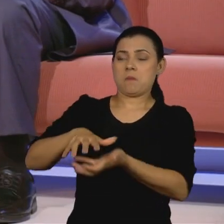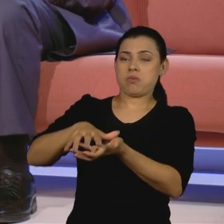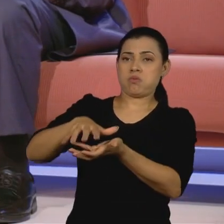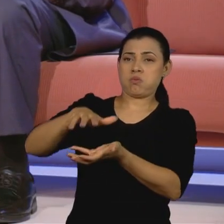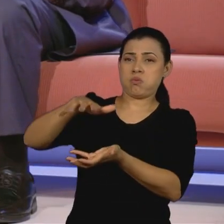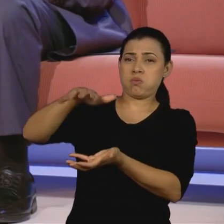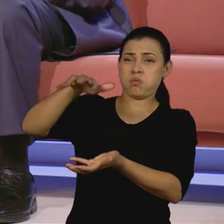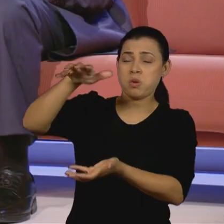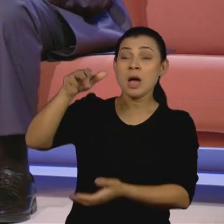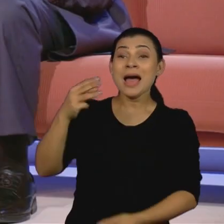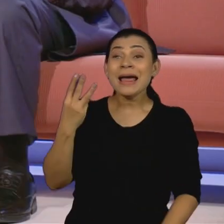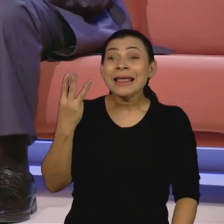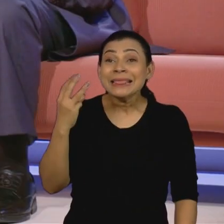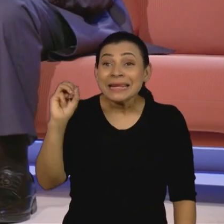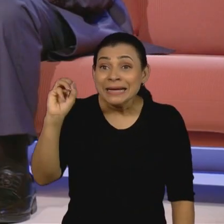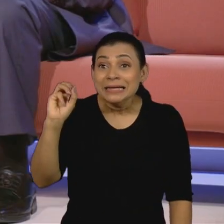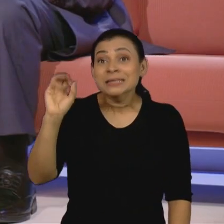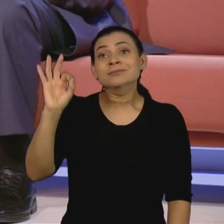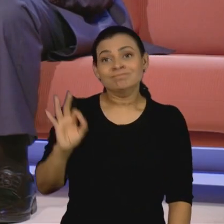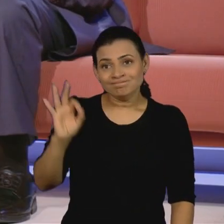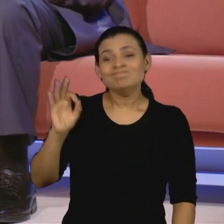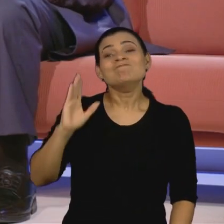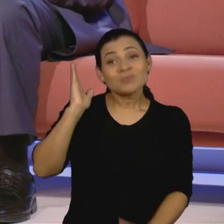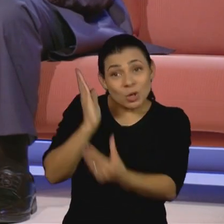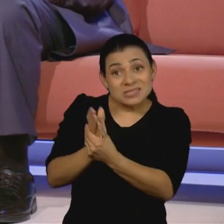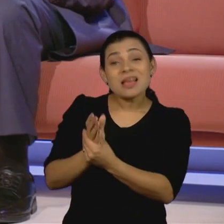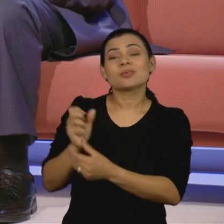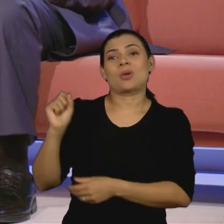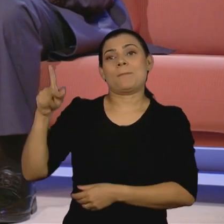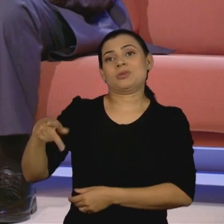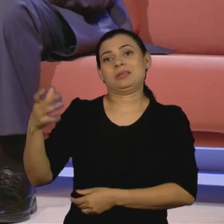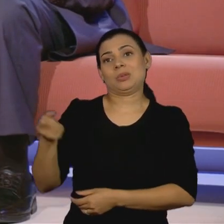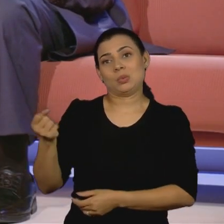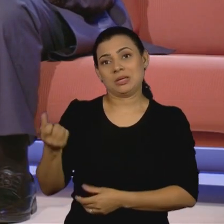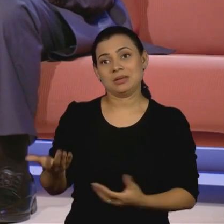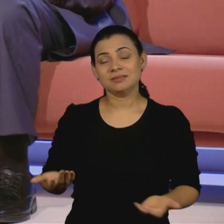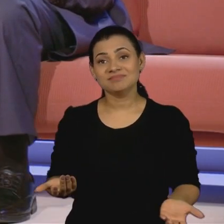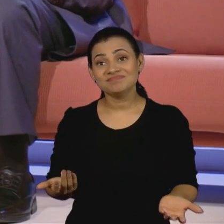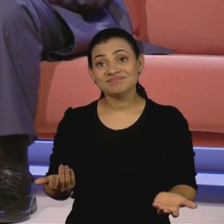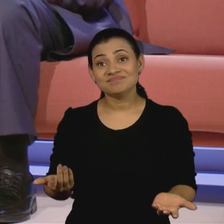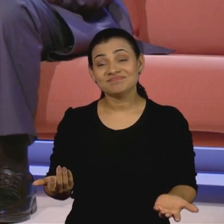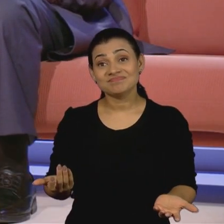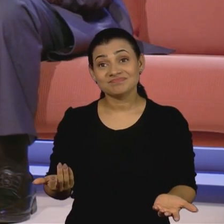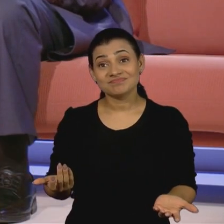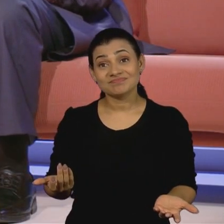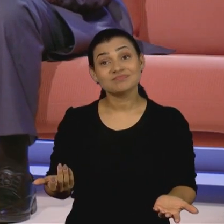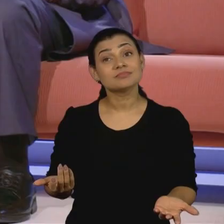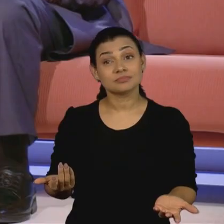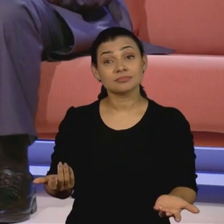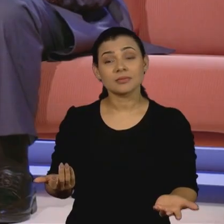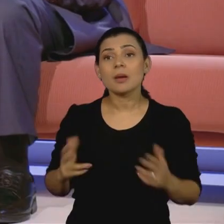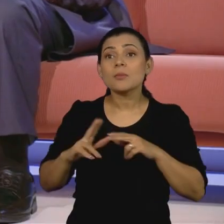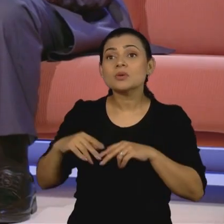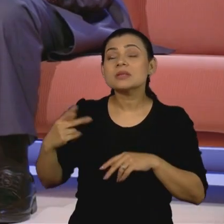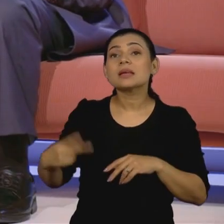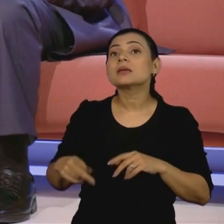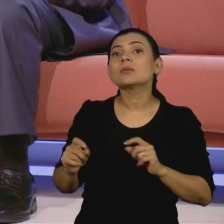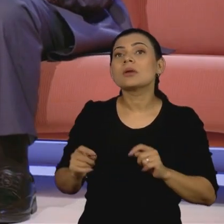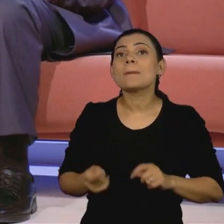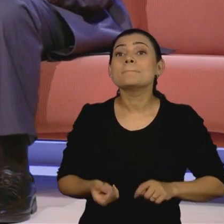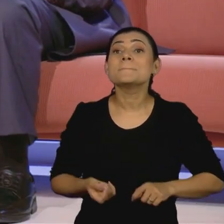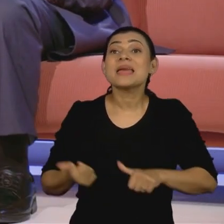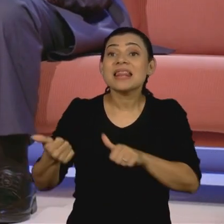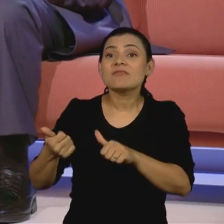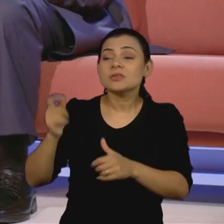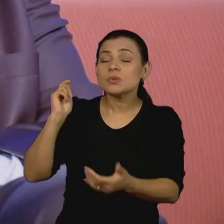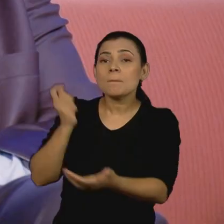por 30% de ações previdenciárias. É o Estado que não paga o benefício